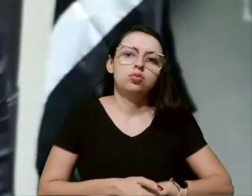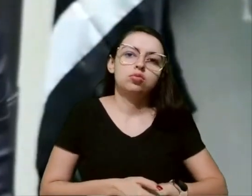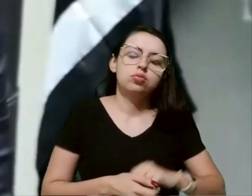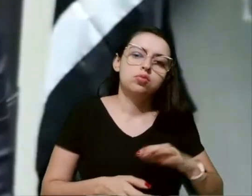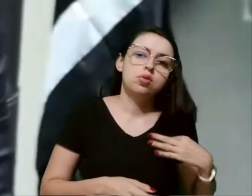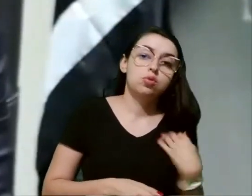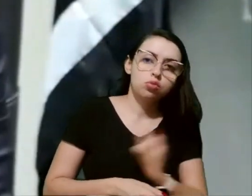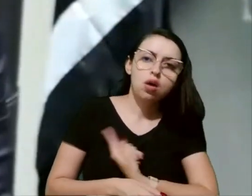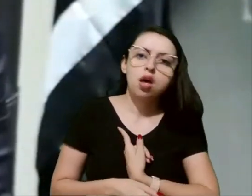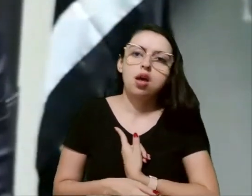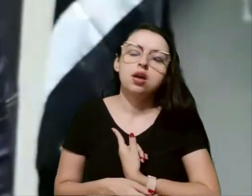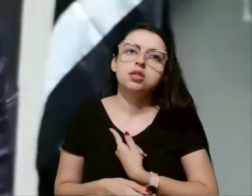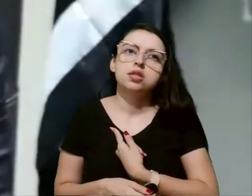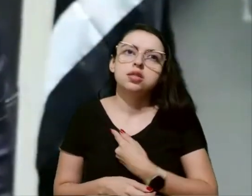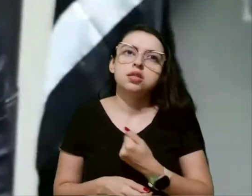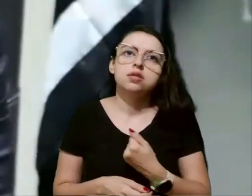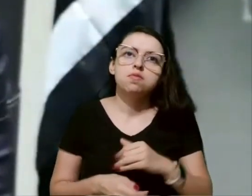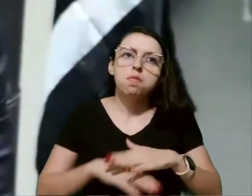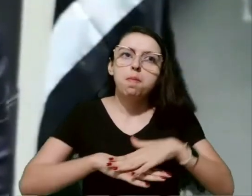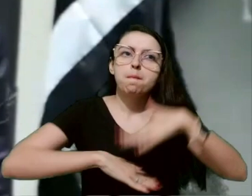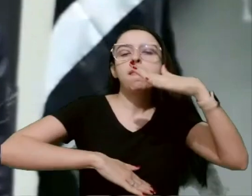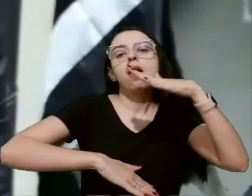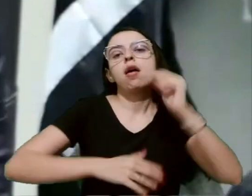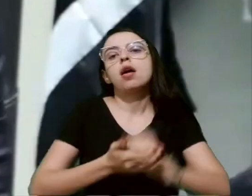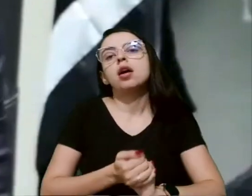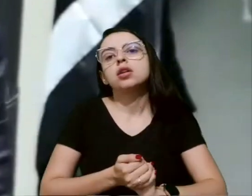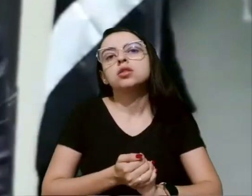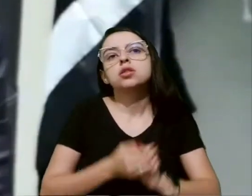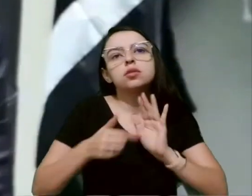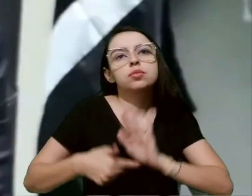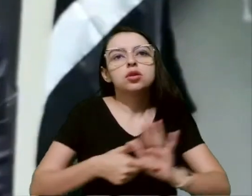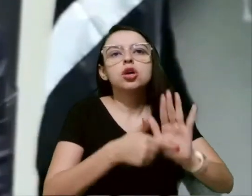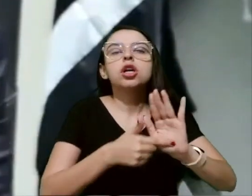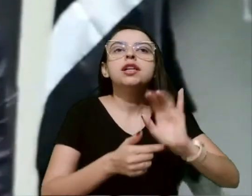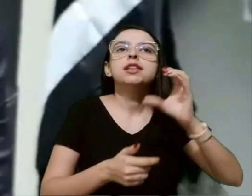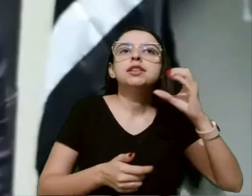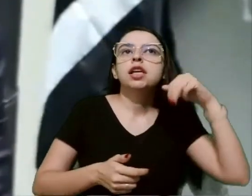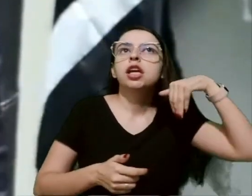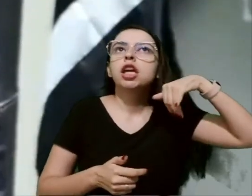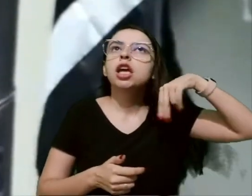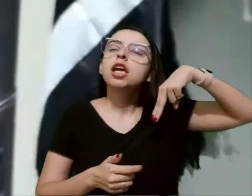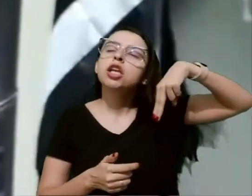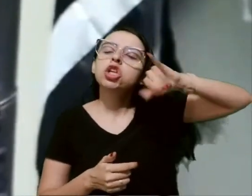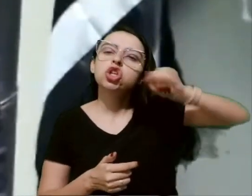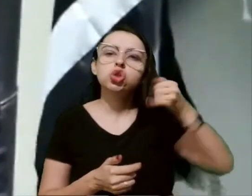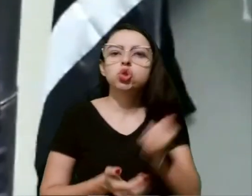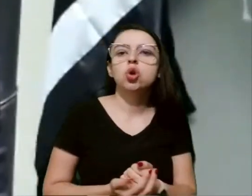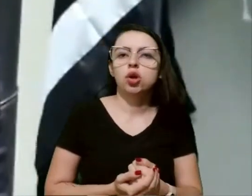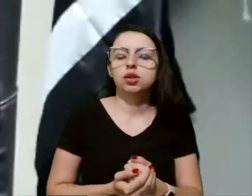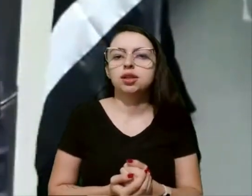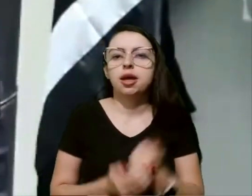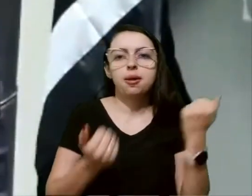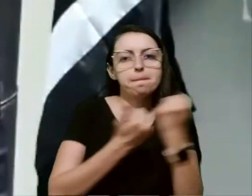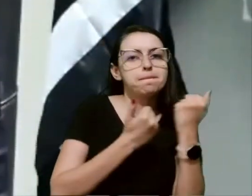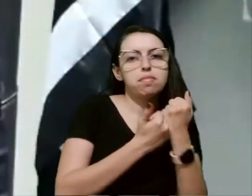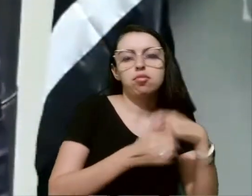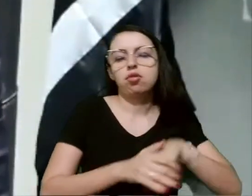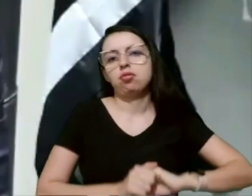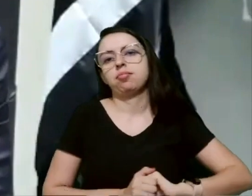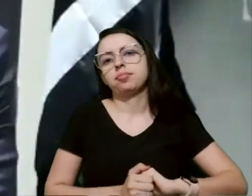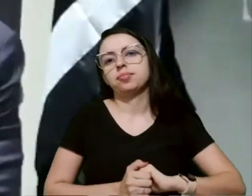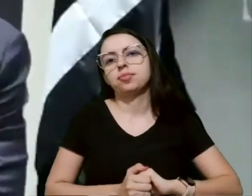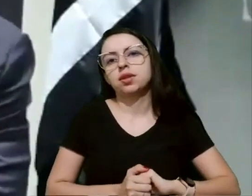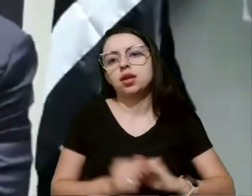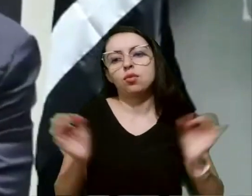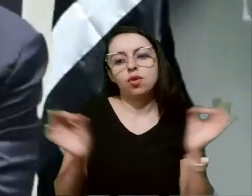a entidade que mais colaborou, por exemplo, com o CNJ, o Departamento de Pesquisas Judiciárias, na